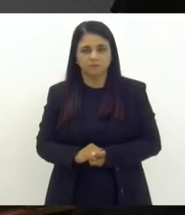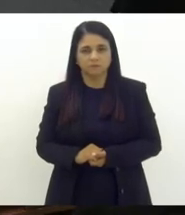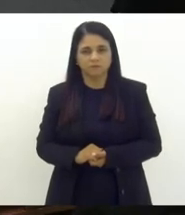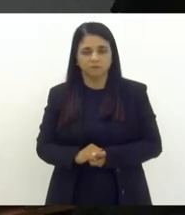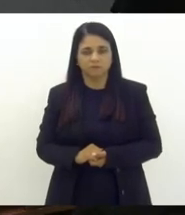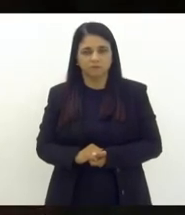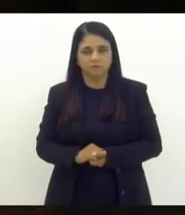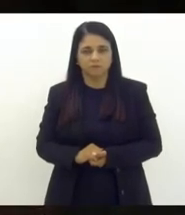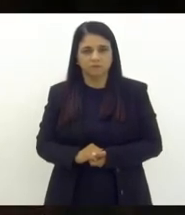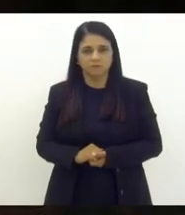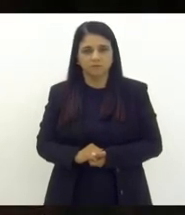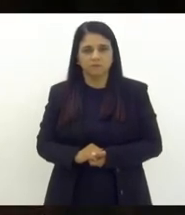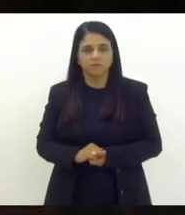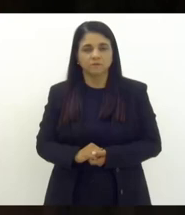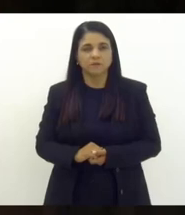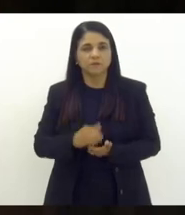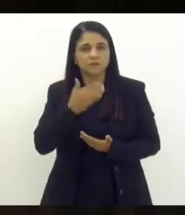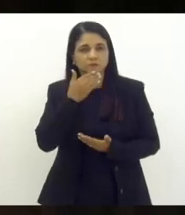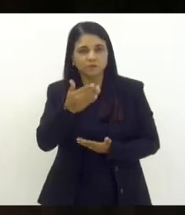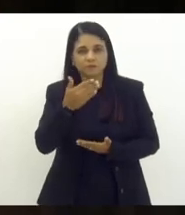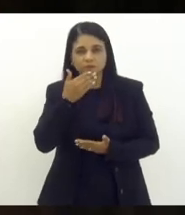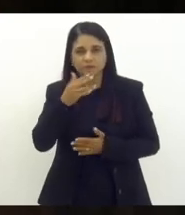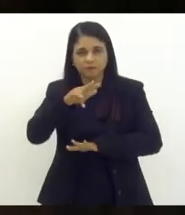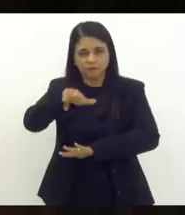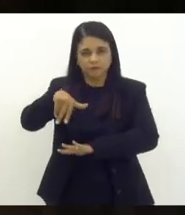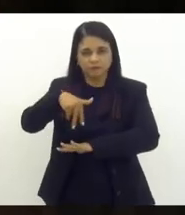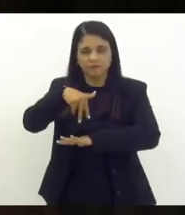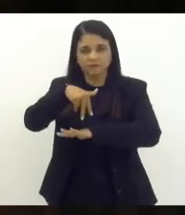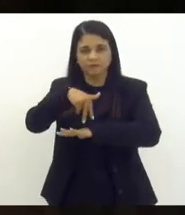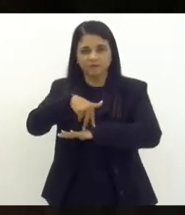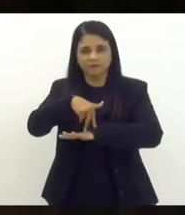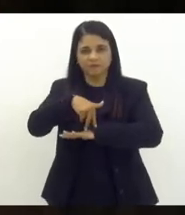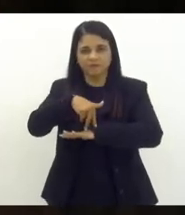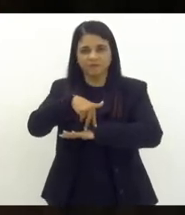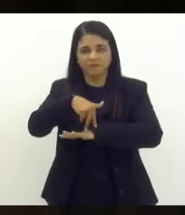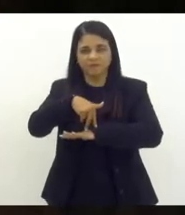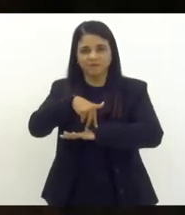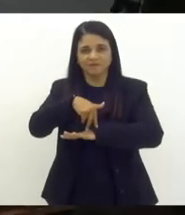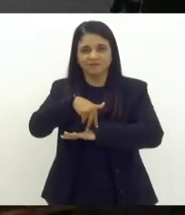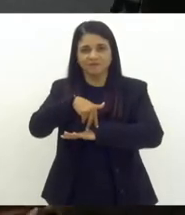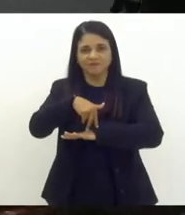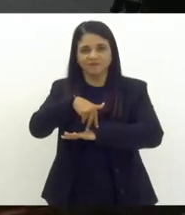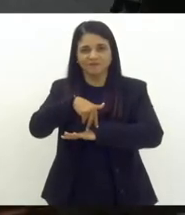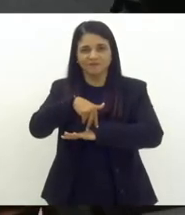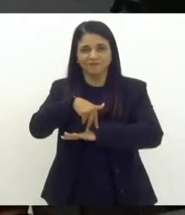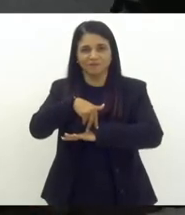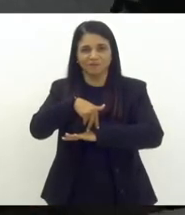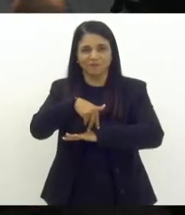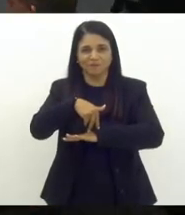Signorelli Solicito a todos que se coloquem em posição de respeito para ouvirmos o hino nacional